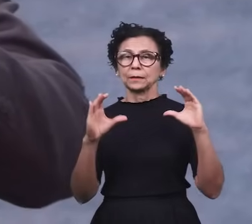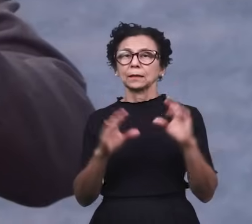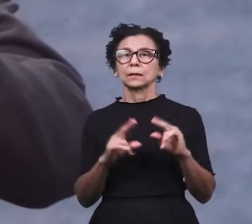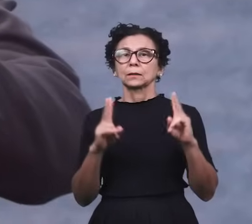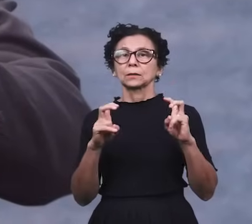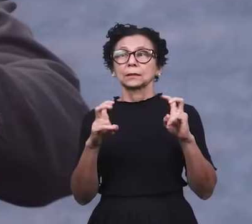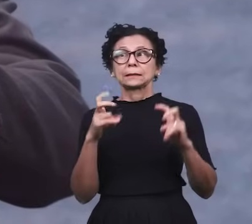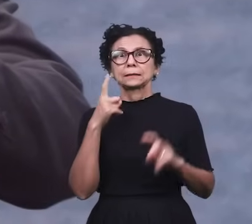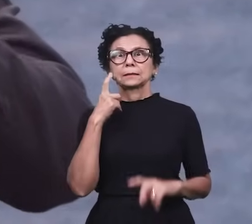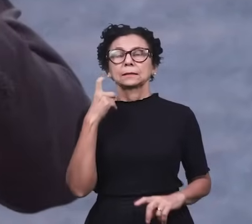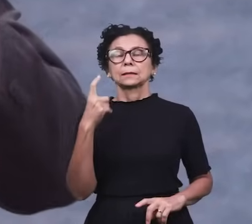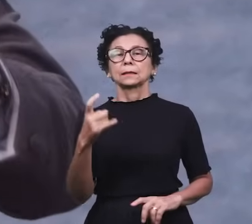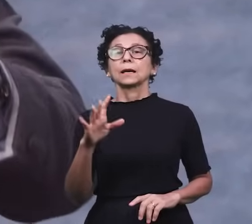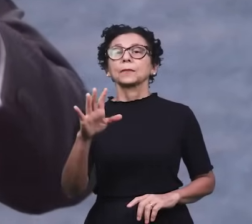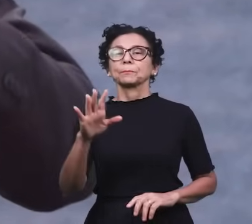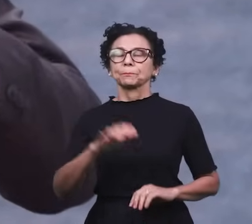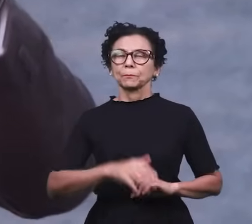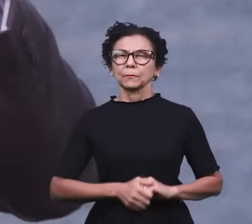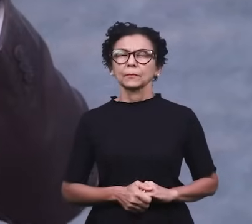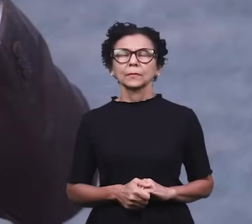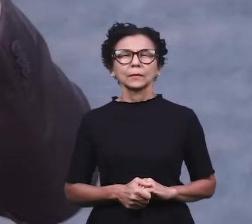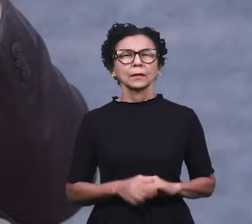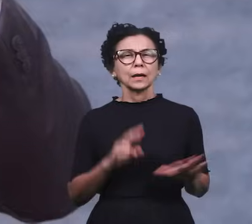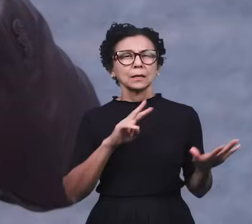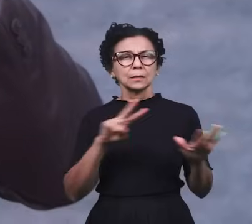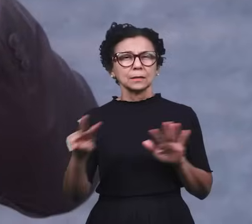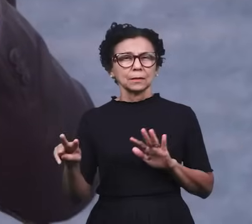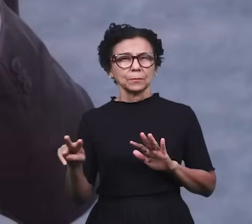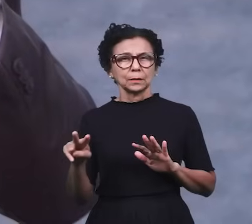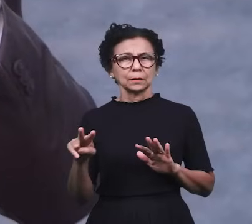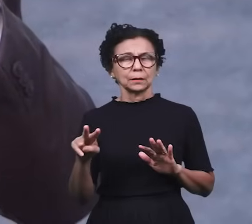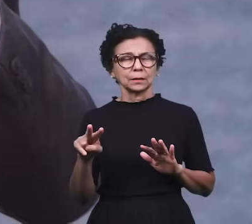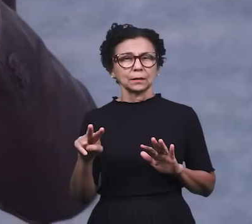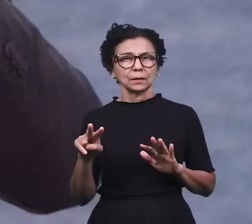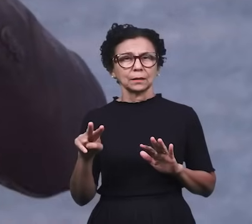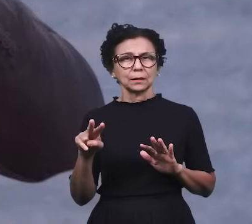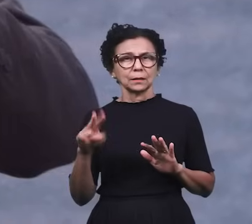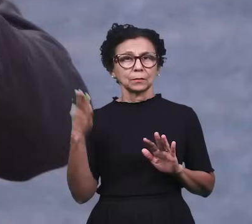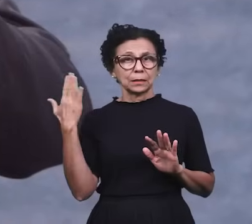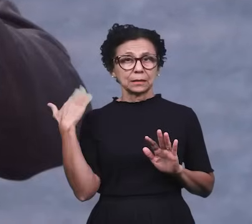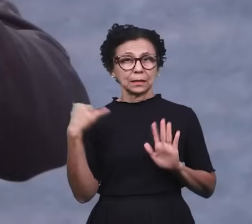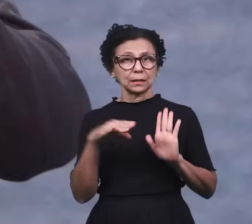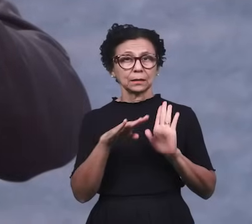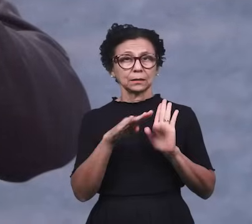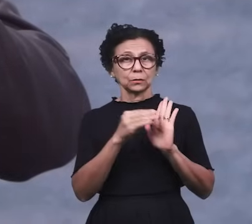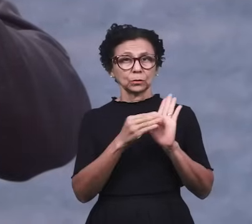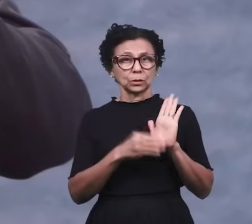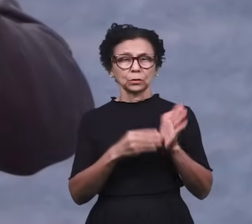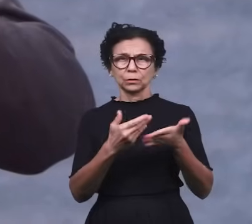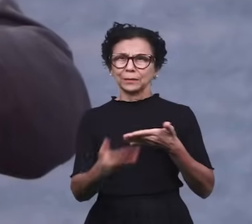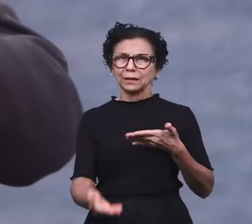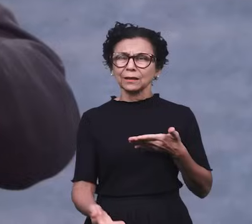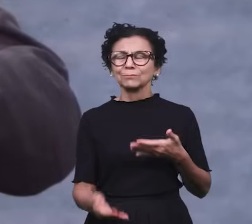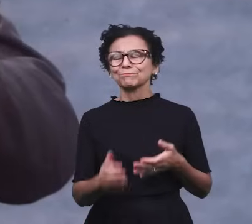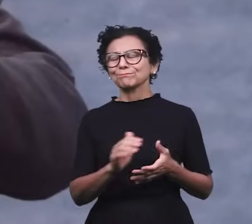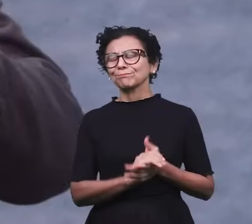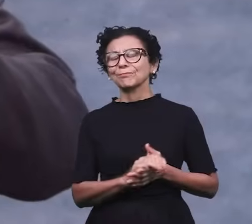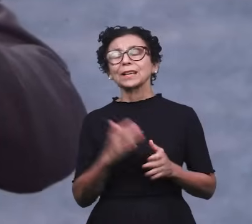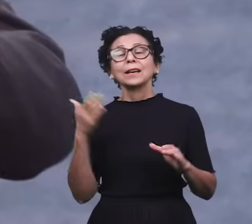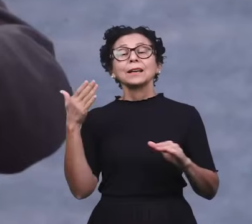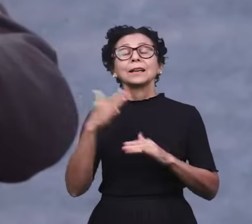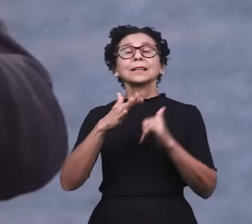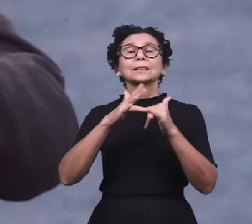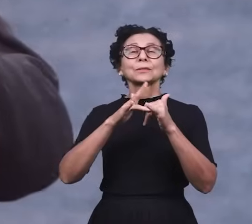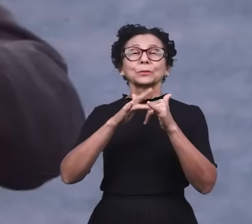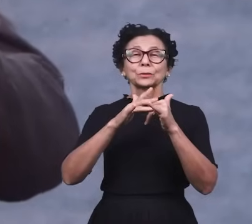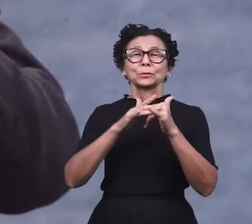interessante. Aliás, é a sequência do programa da semana passada. Não assistiu? No YouTube você assiste, tá? Quem entra no